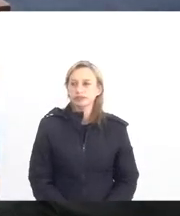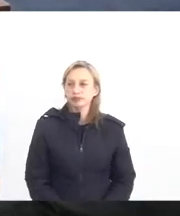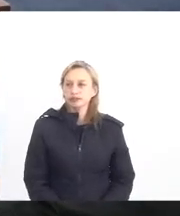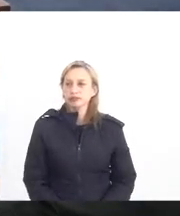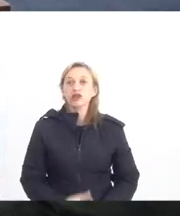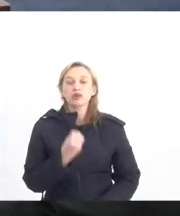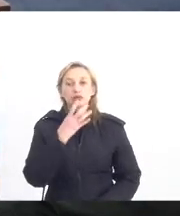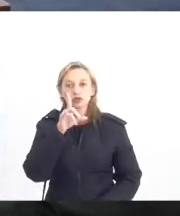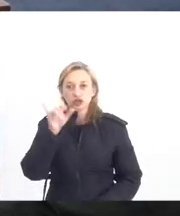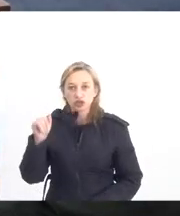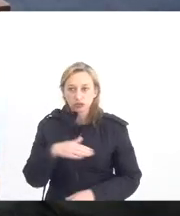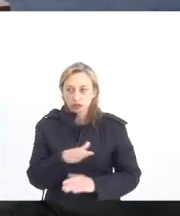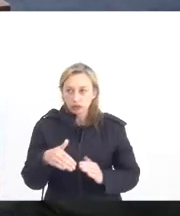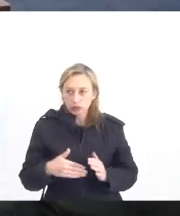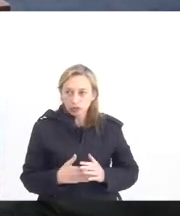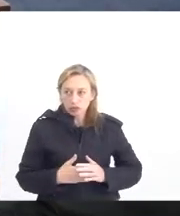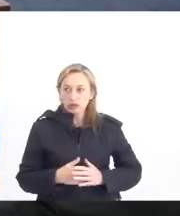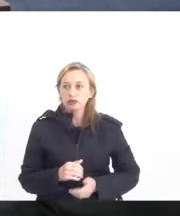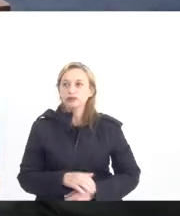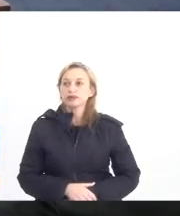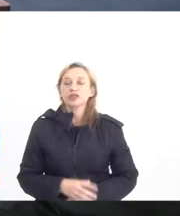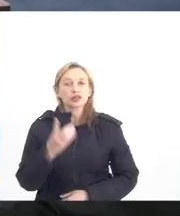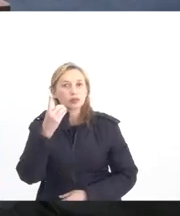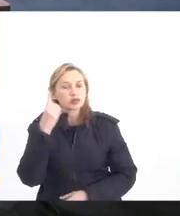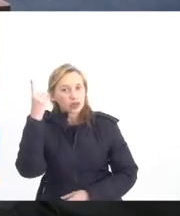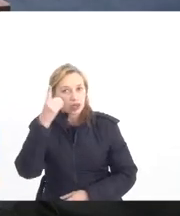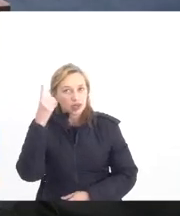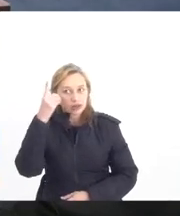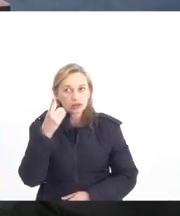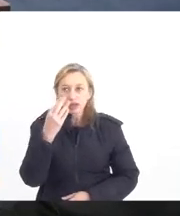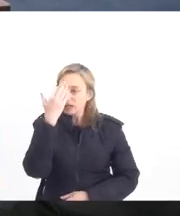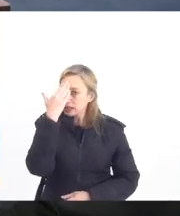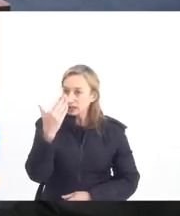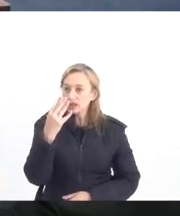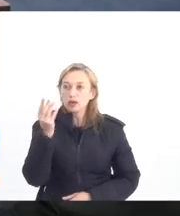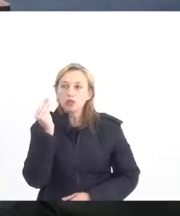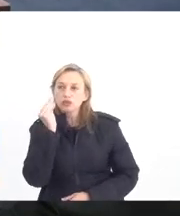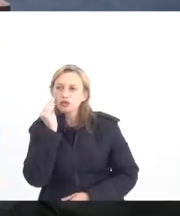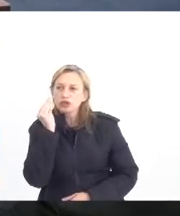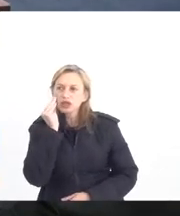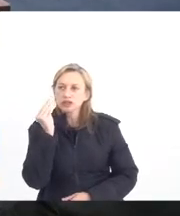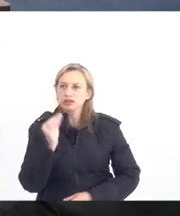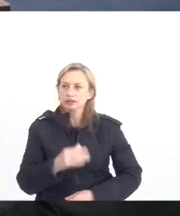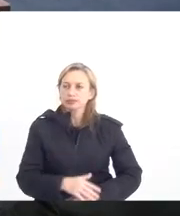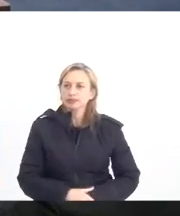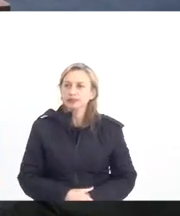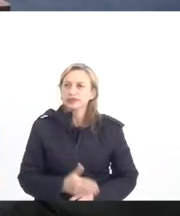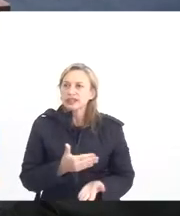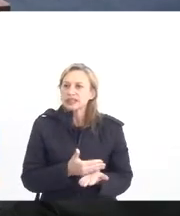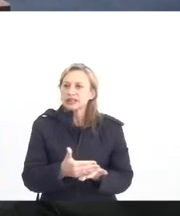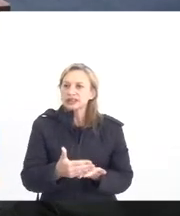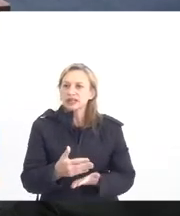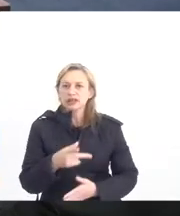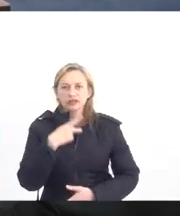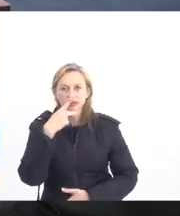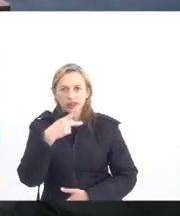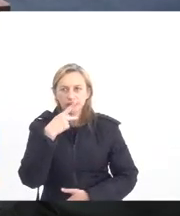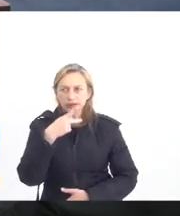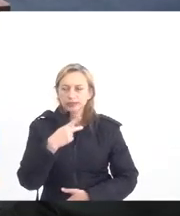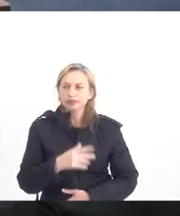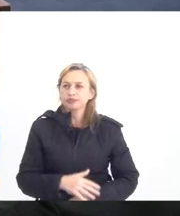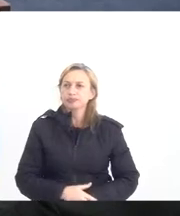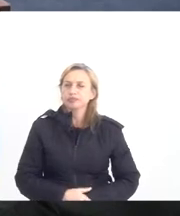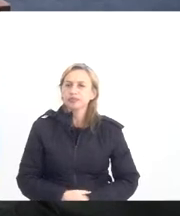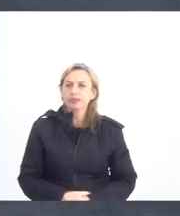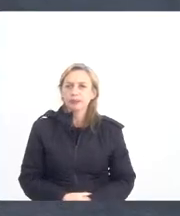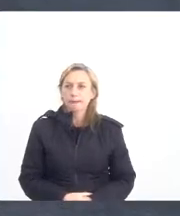Bom dia, senhores. Bom dia, nobre deputado. Eu agradeço a oportunidade. Vou iniciar minha fala com a fala